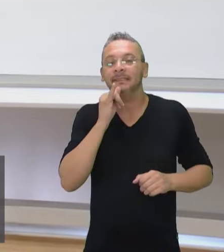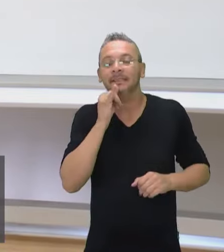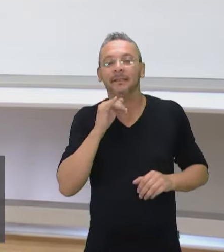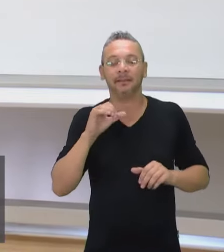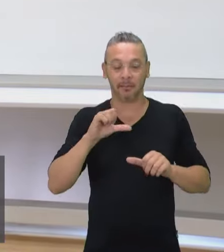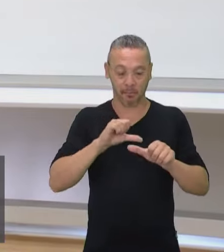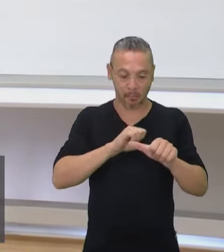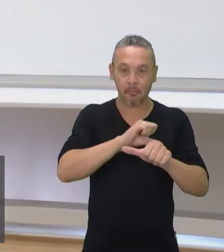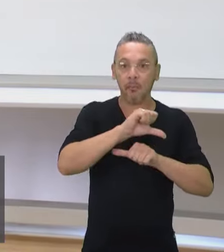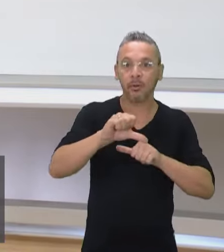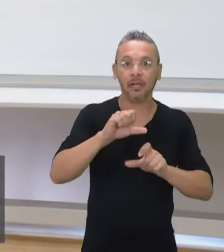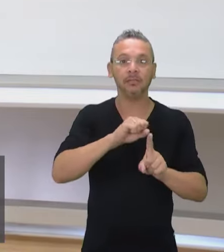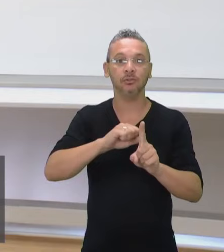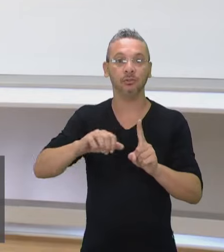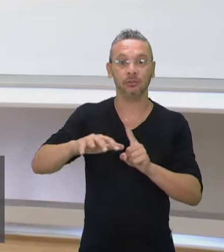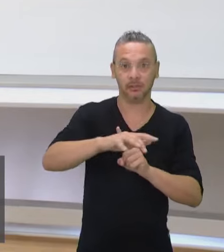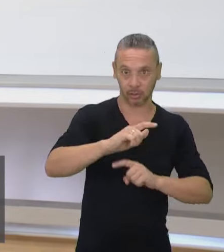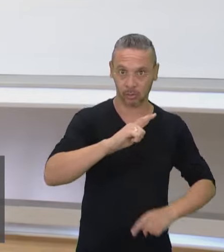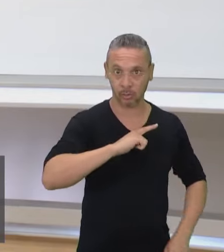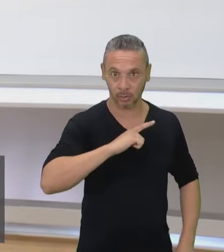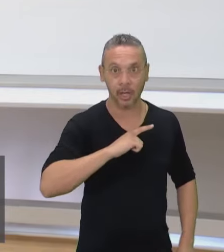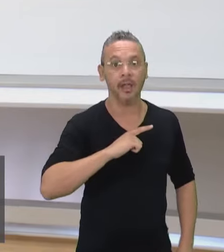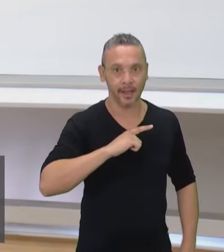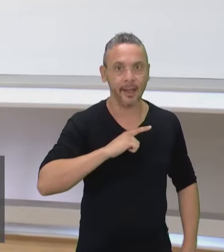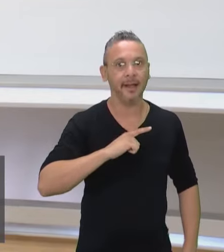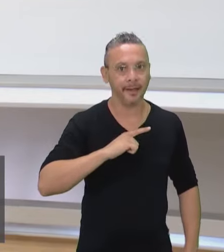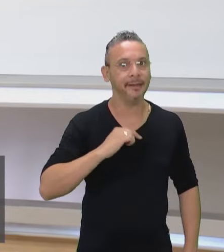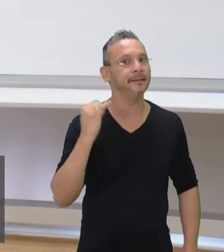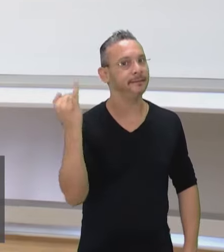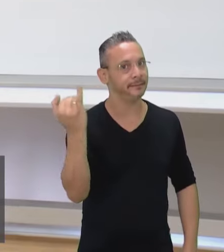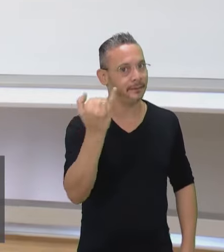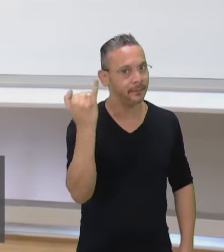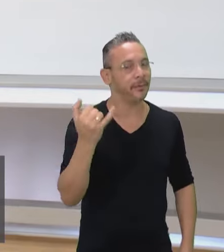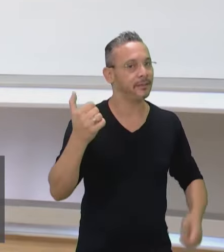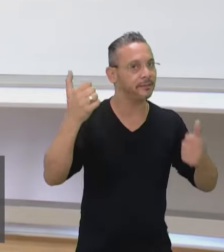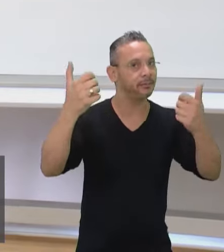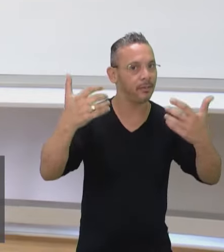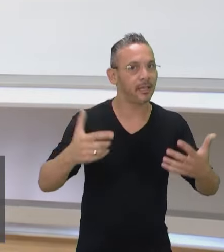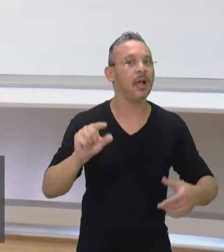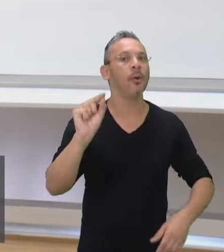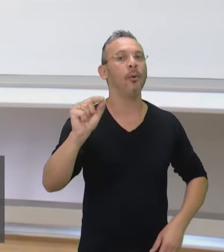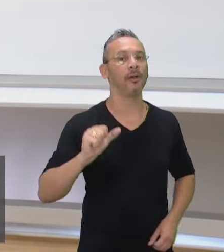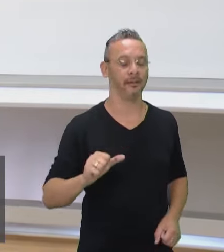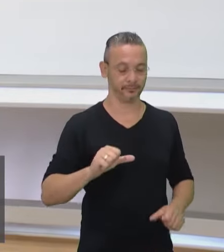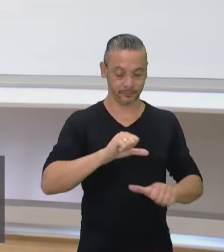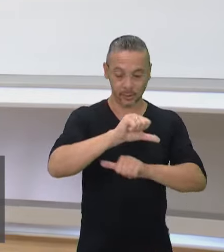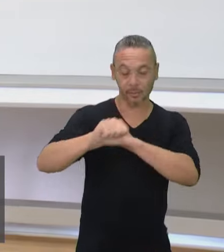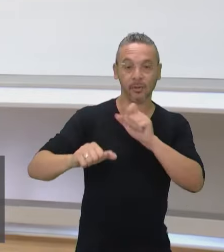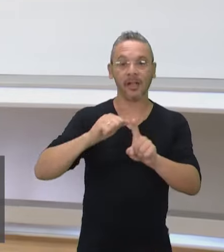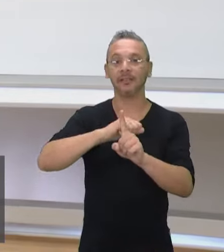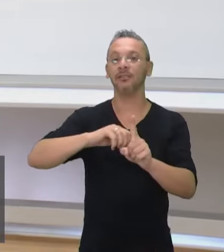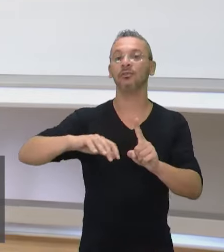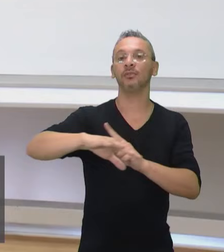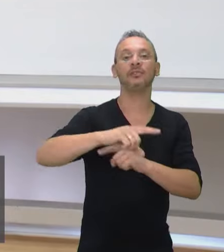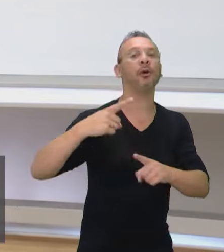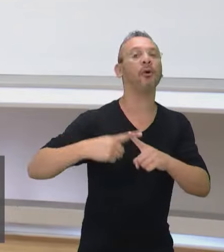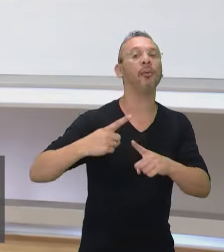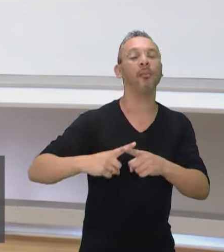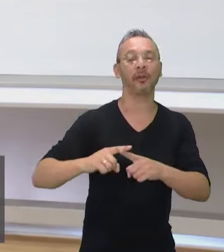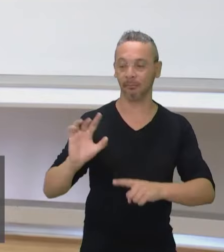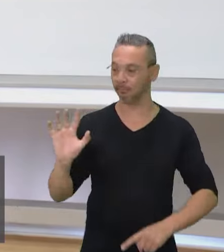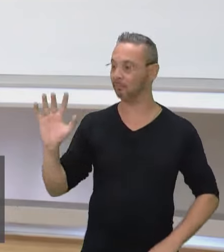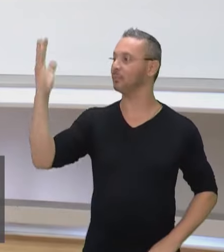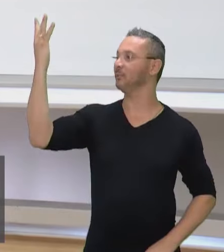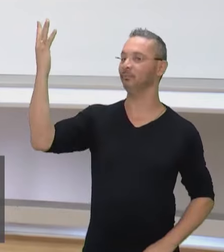de mudança social, também é importante frisar, essa mudança social ela vem às custas de reações,